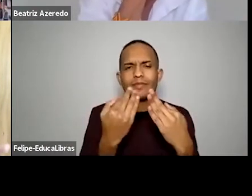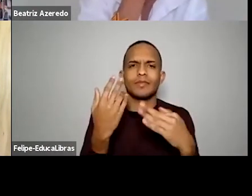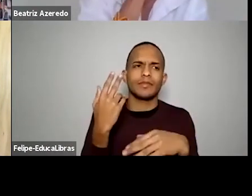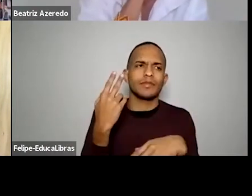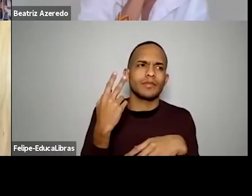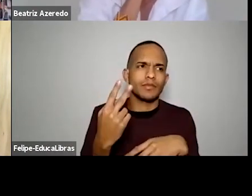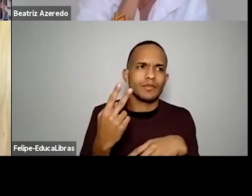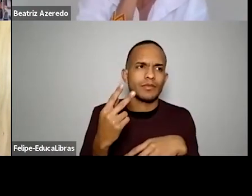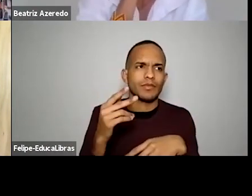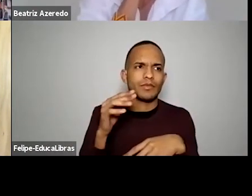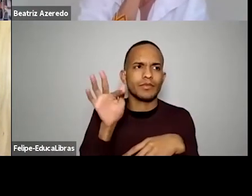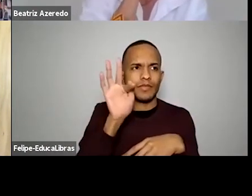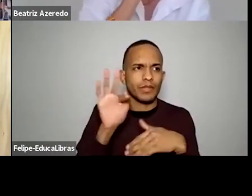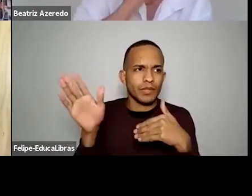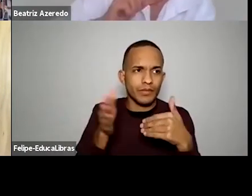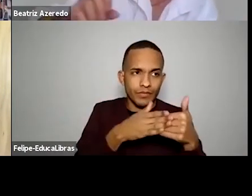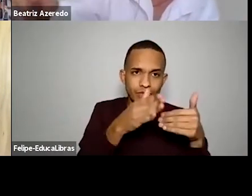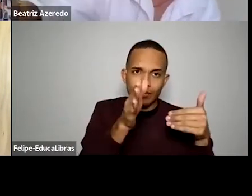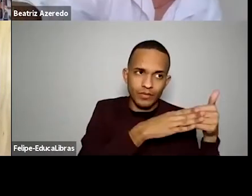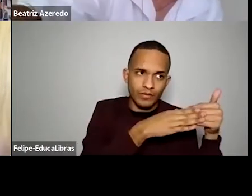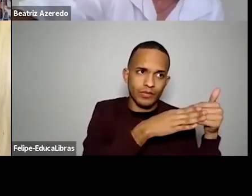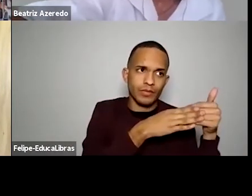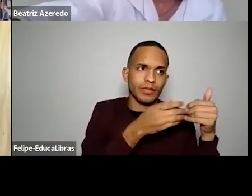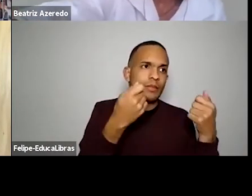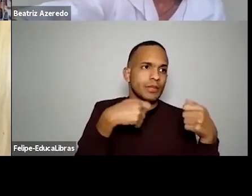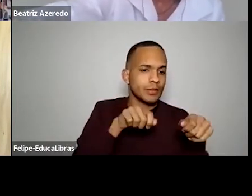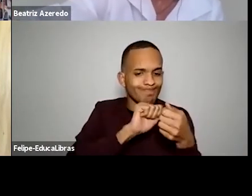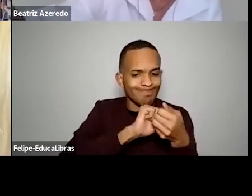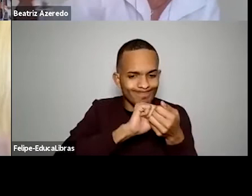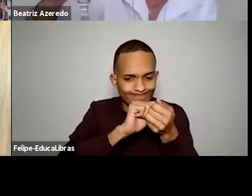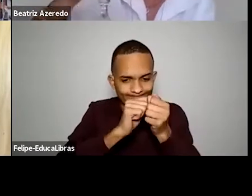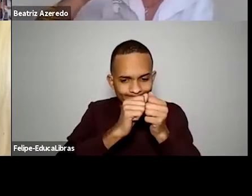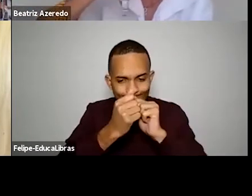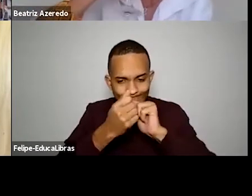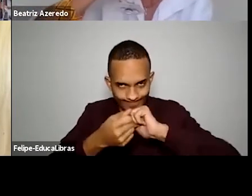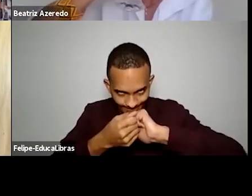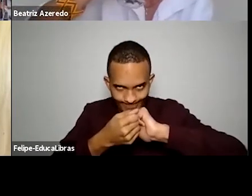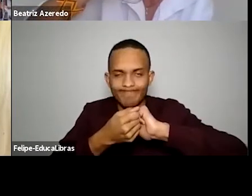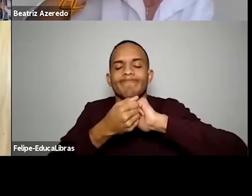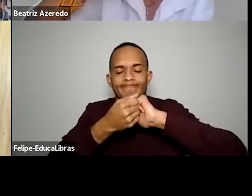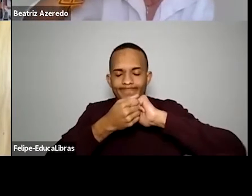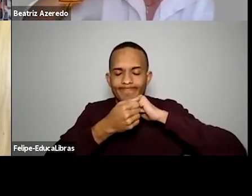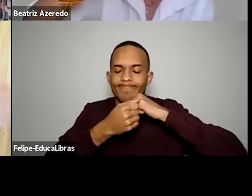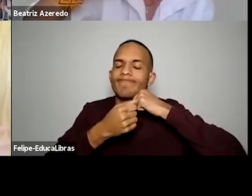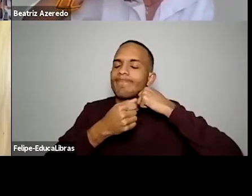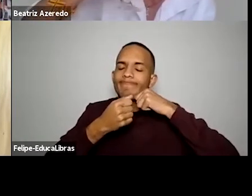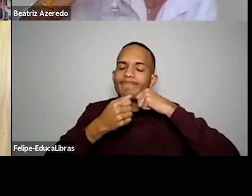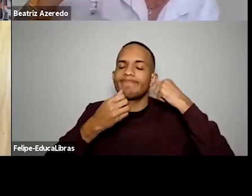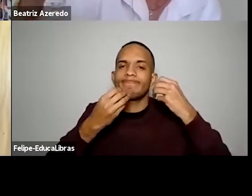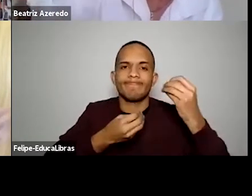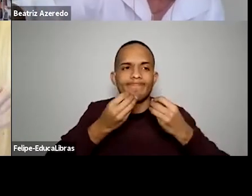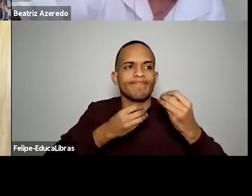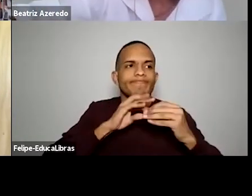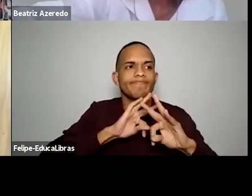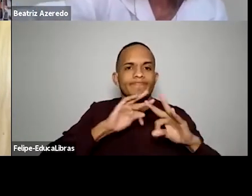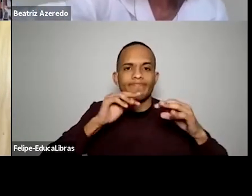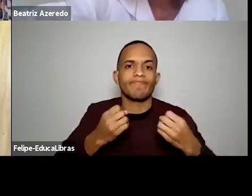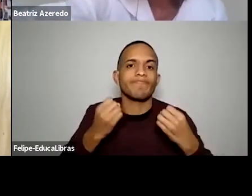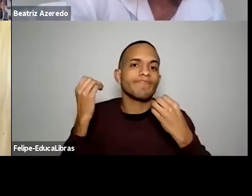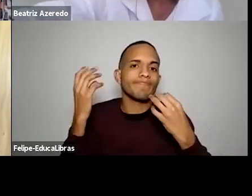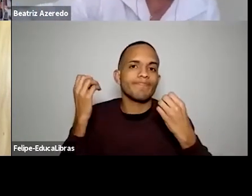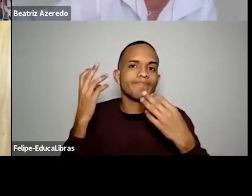as universidades, né? Teve que se adaptar nesse momento todo, de ter todo o conteúdo online,